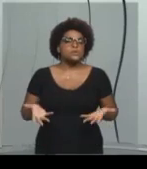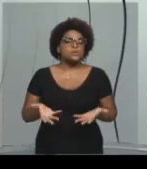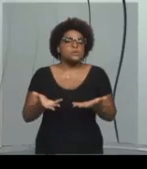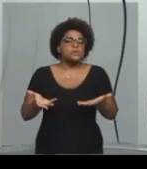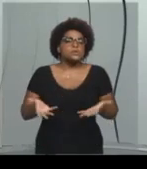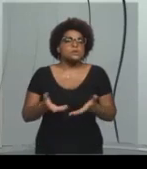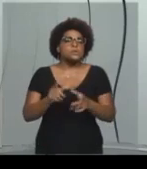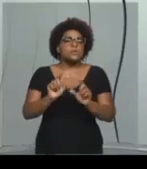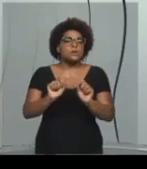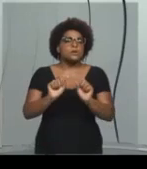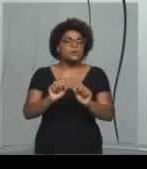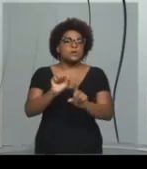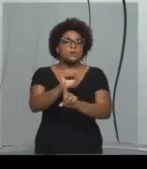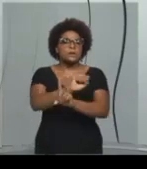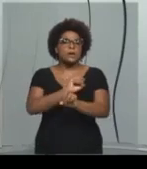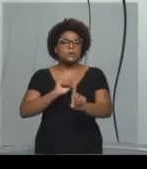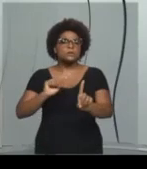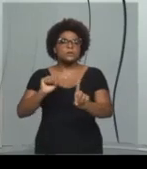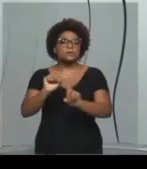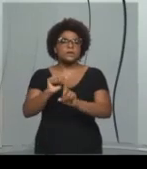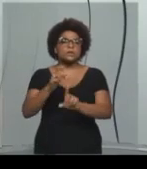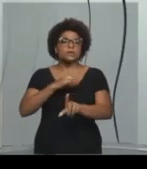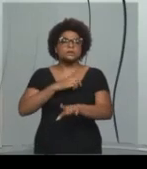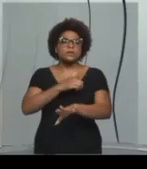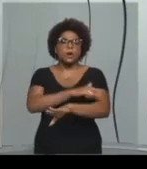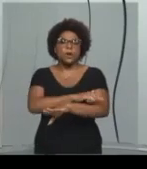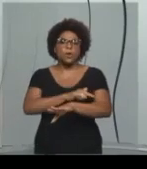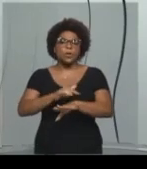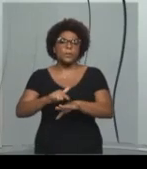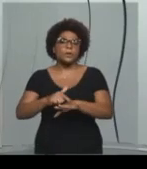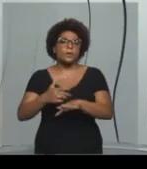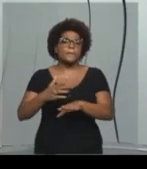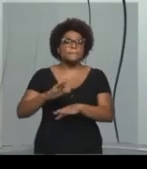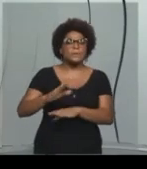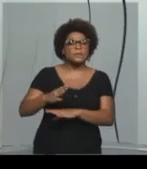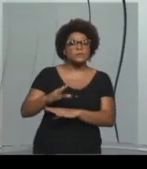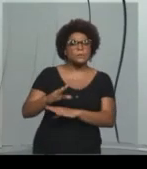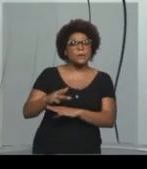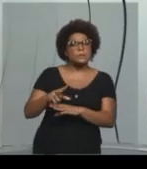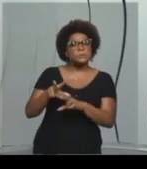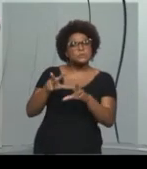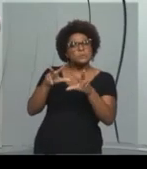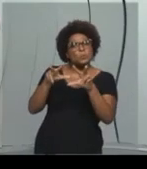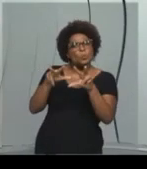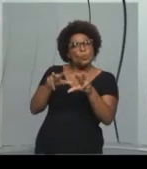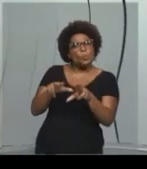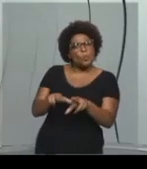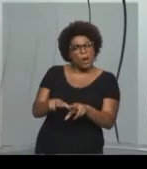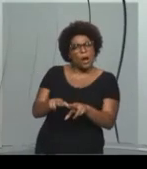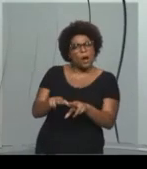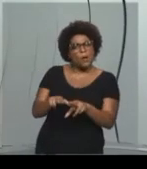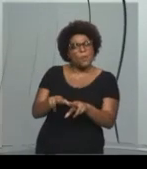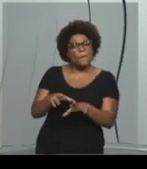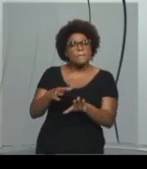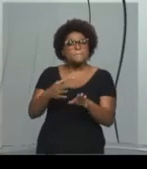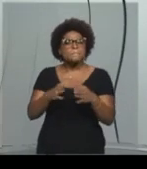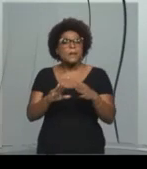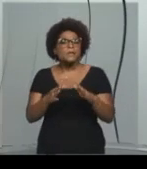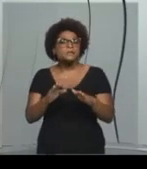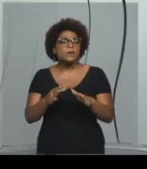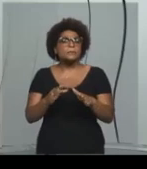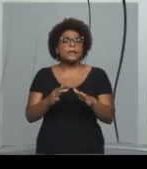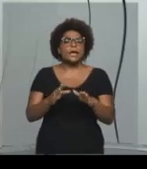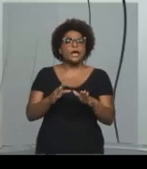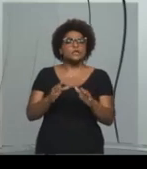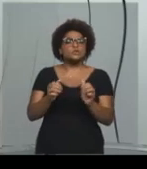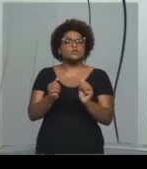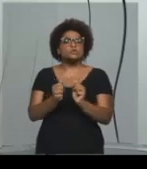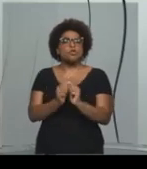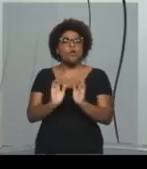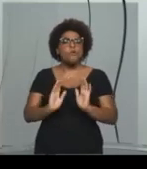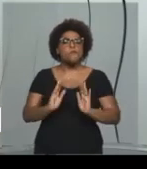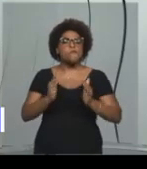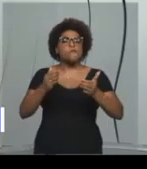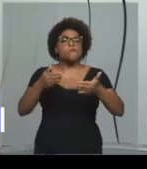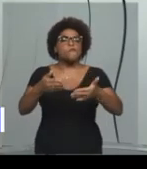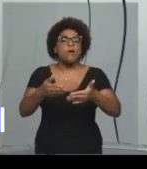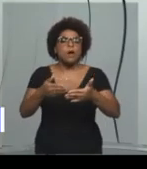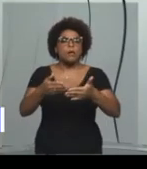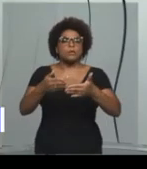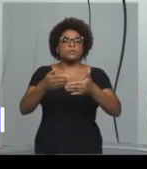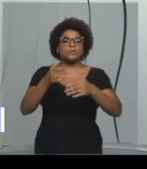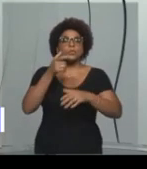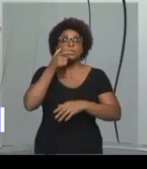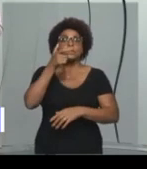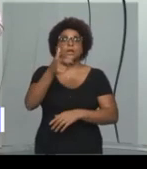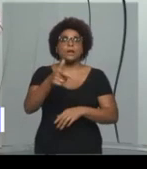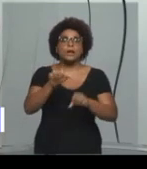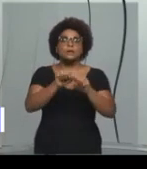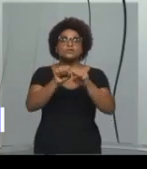se comporte de maneira mais ou menos homogênea, de maneira mais ou menos adequada aos interesses do sistema. Você